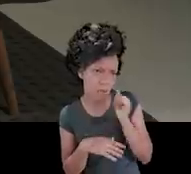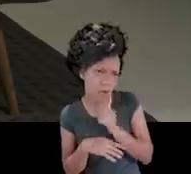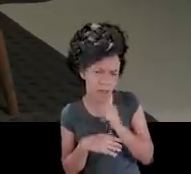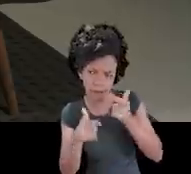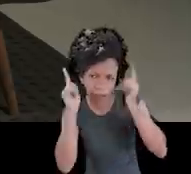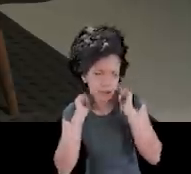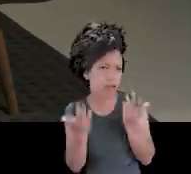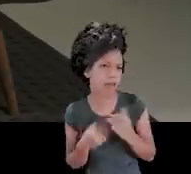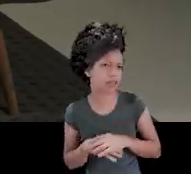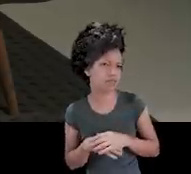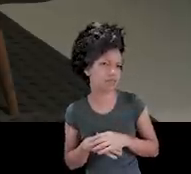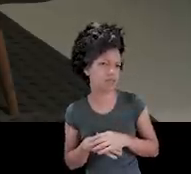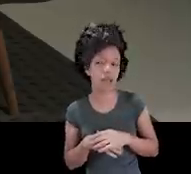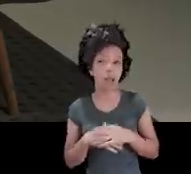careca, é